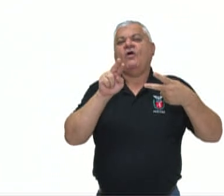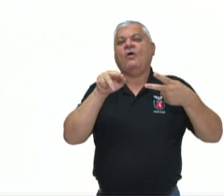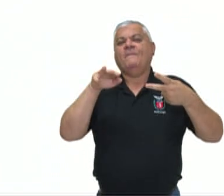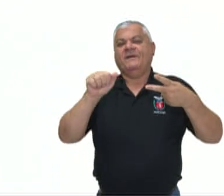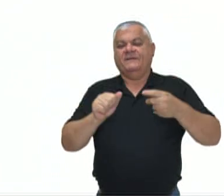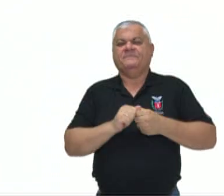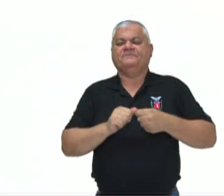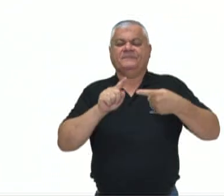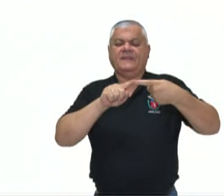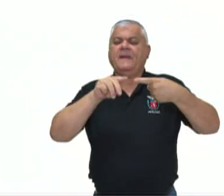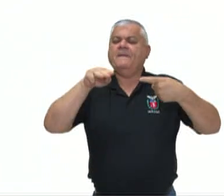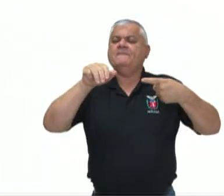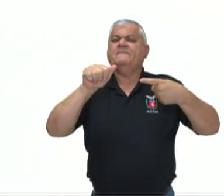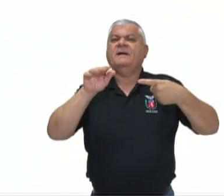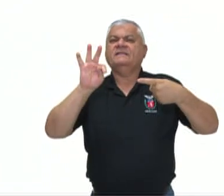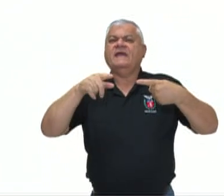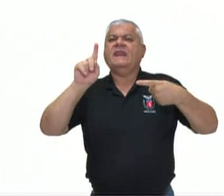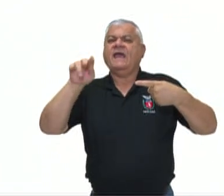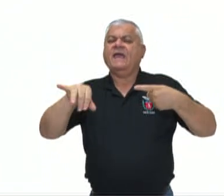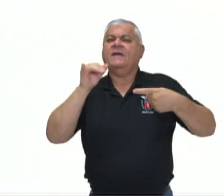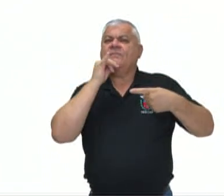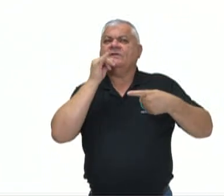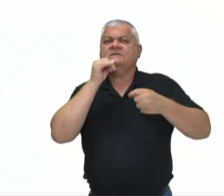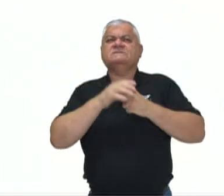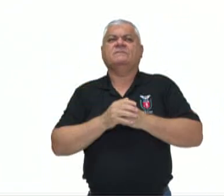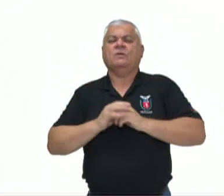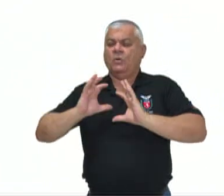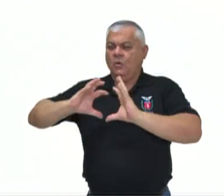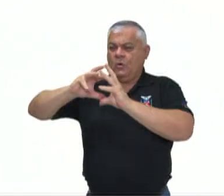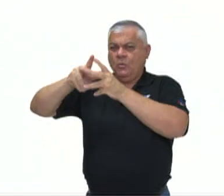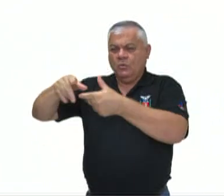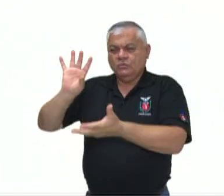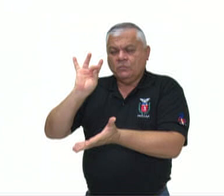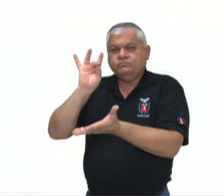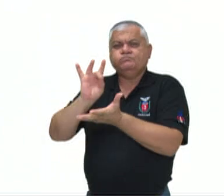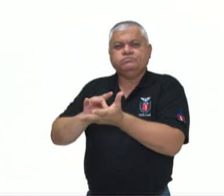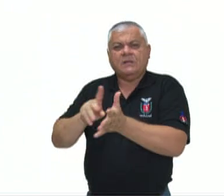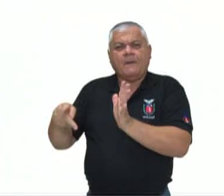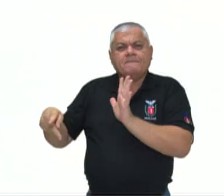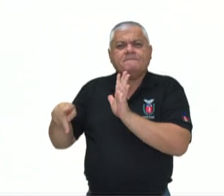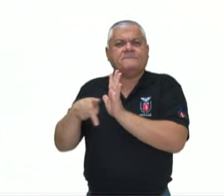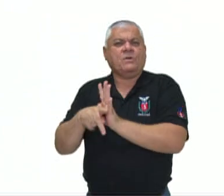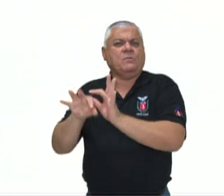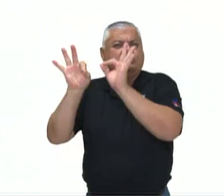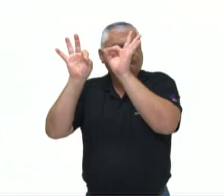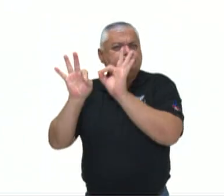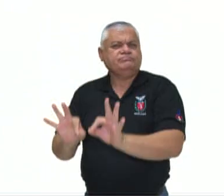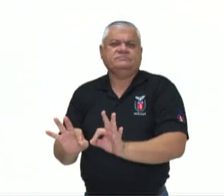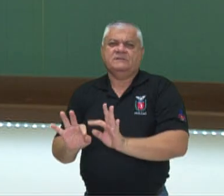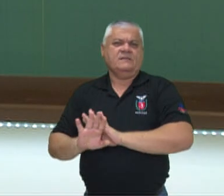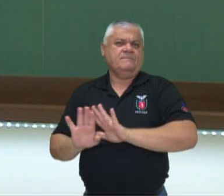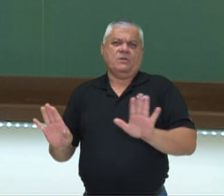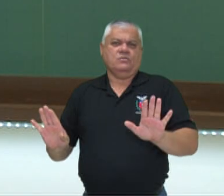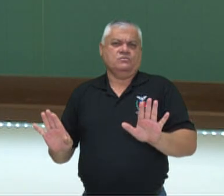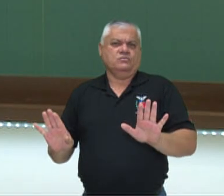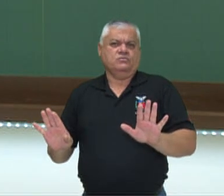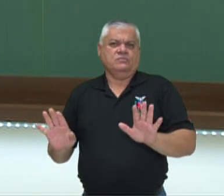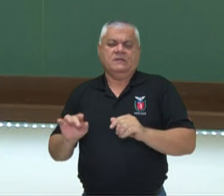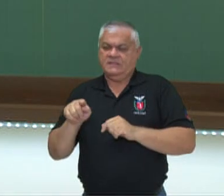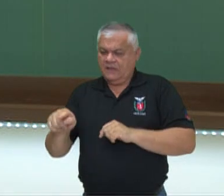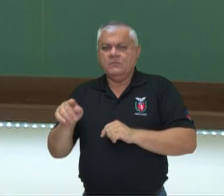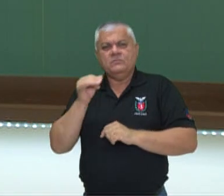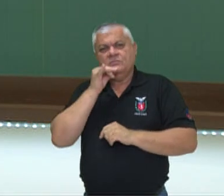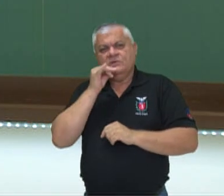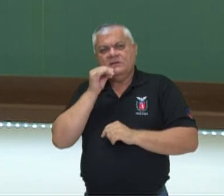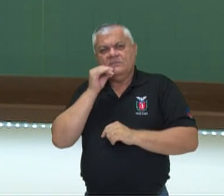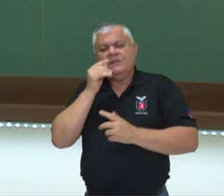matéria é o princípio indeterminado de que o mundo físico é composto. É a pura passividade, é aquilo que é em potência.